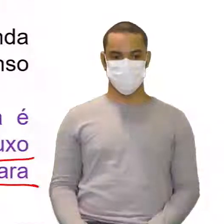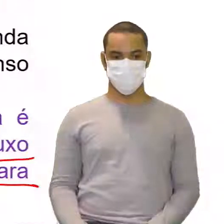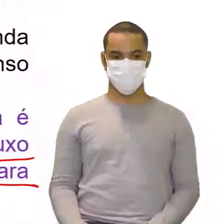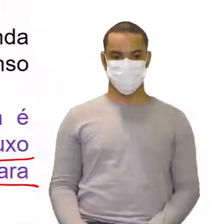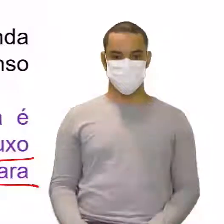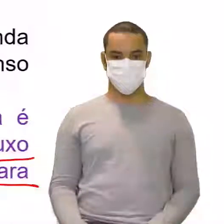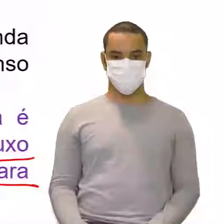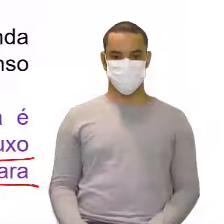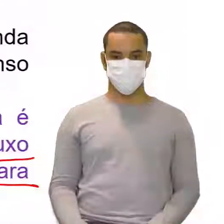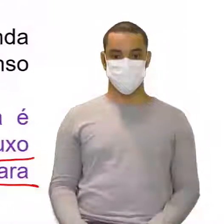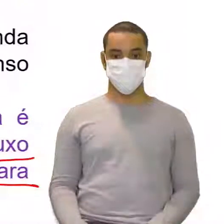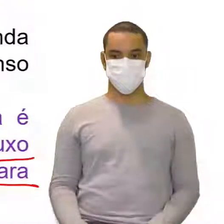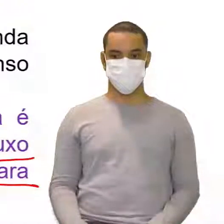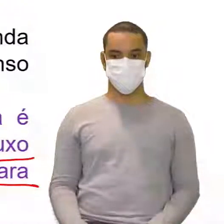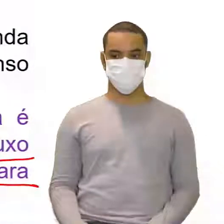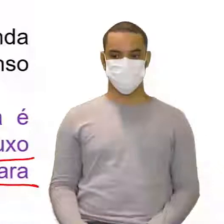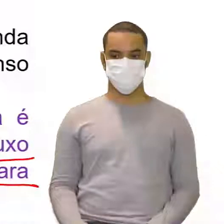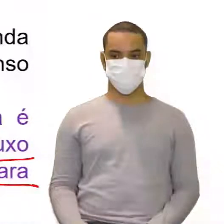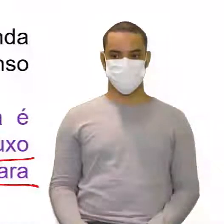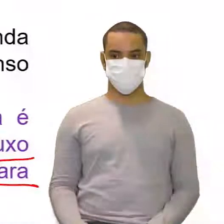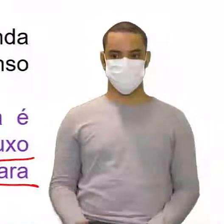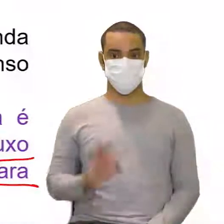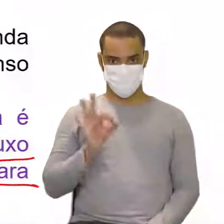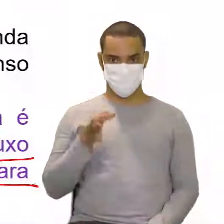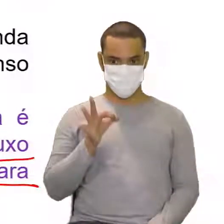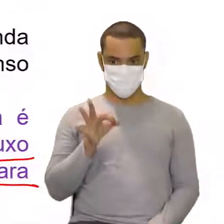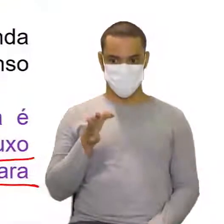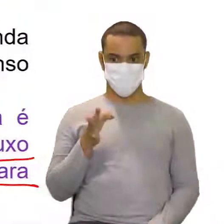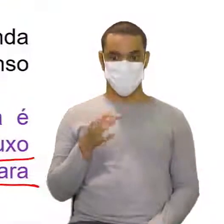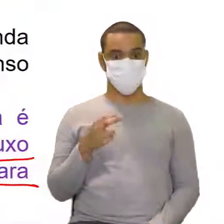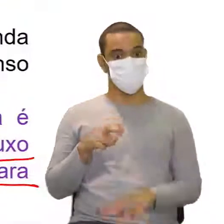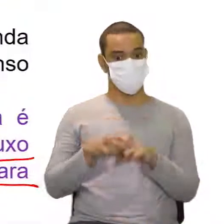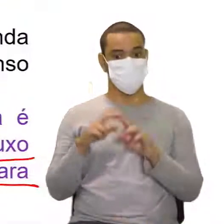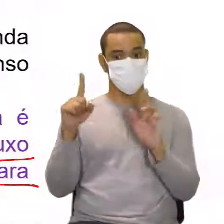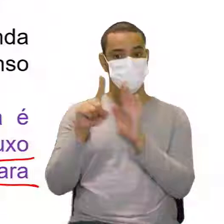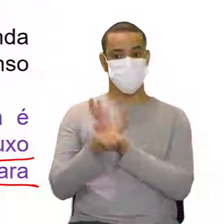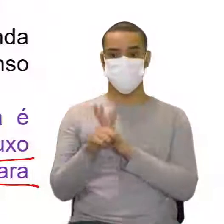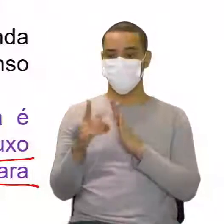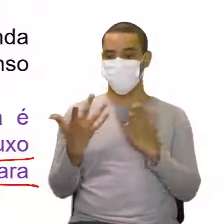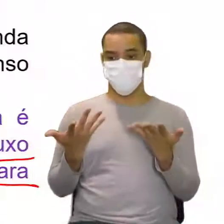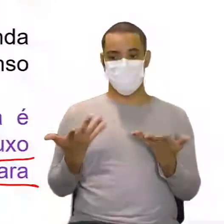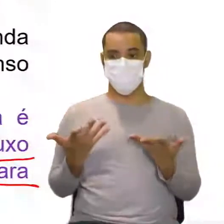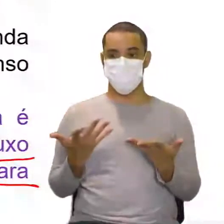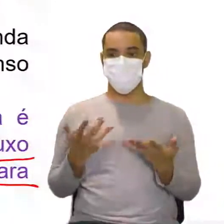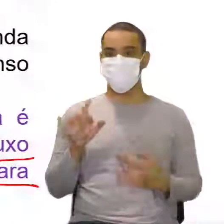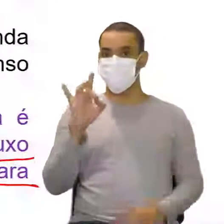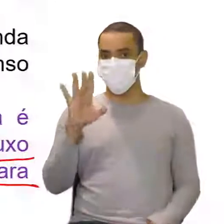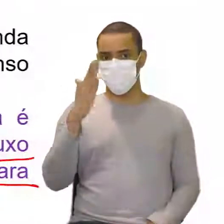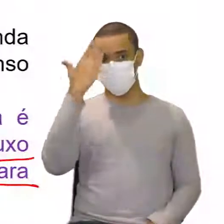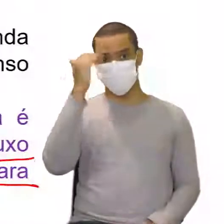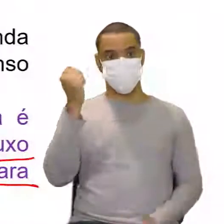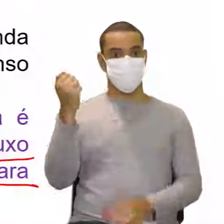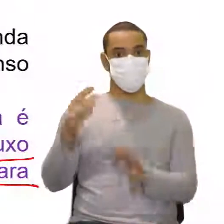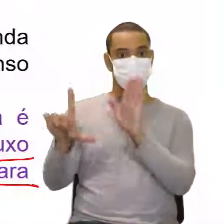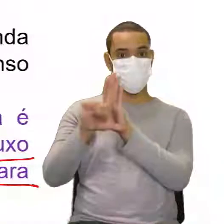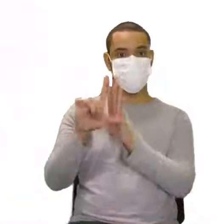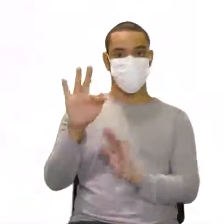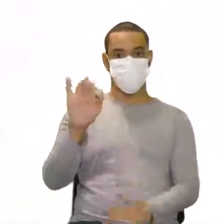Voltou. Bom, realizar essa variação. Então, é uma questão mais para aplicar a lei de Faraday